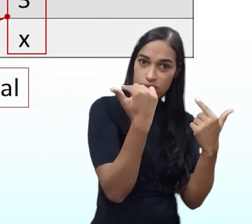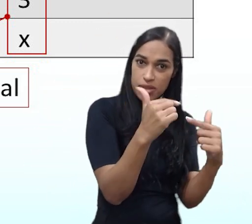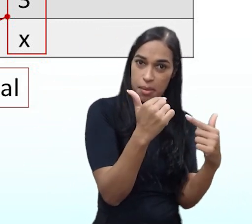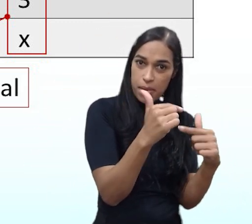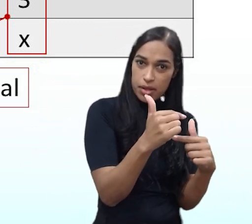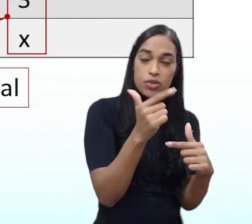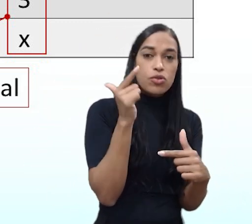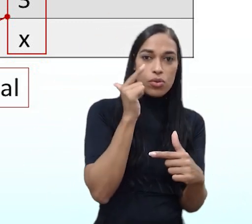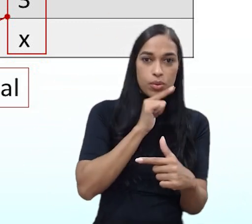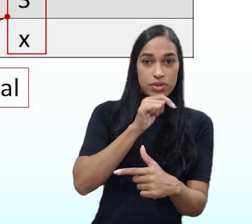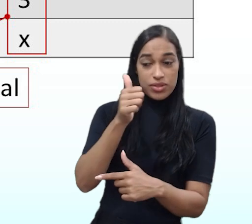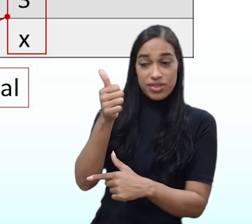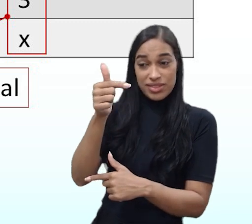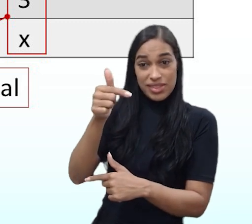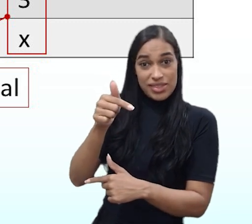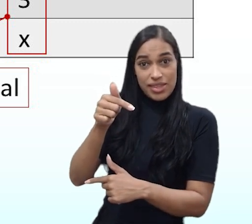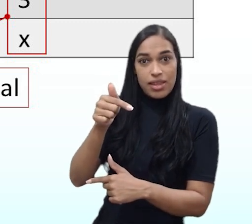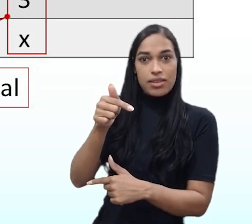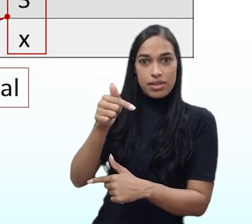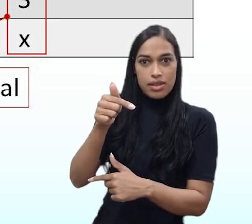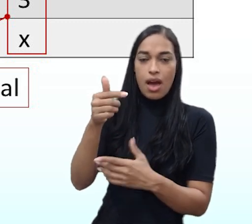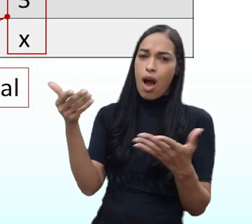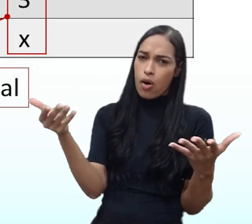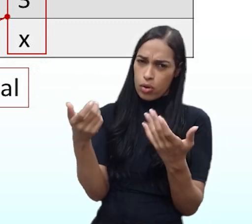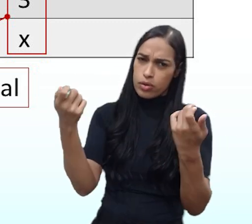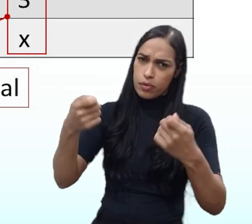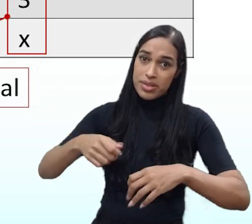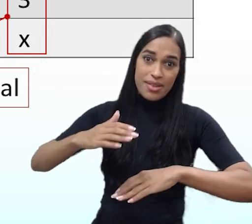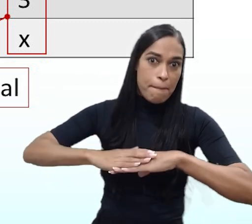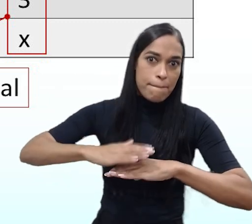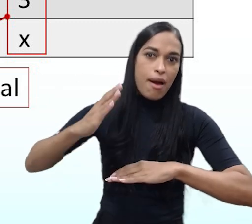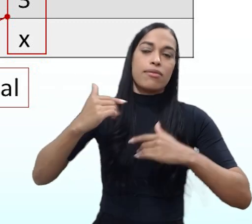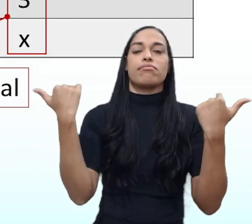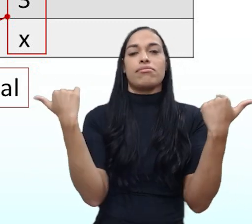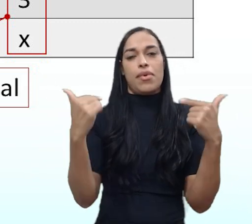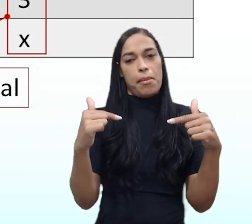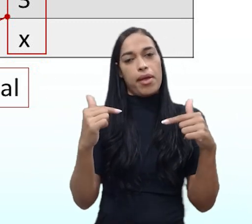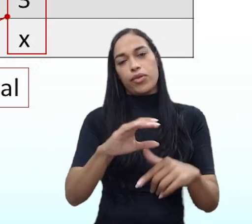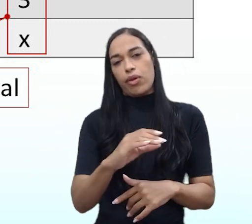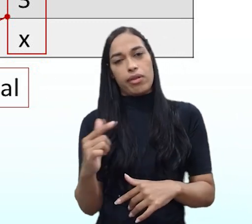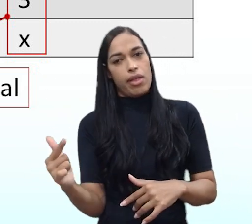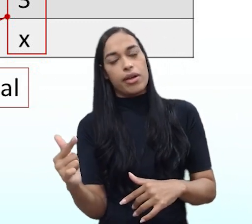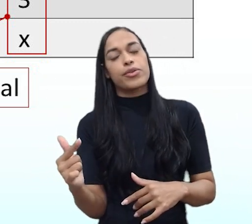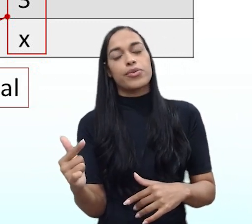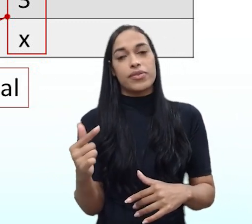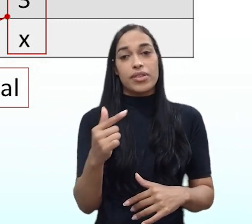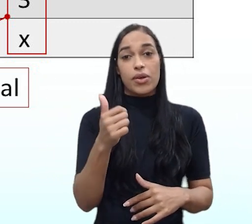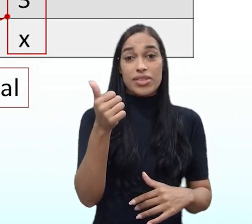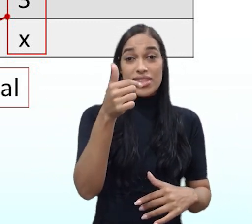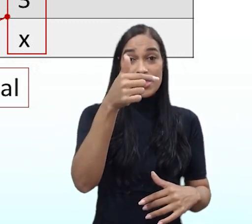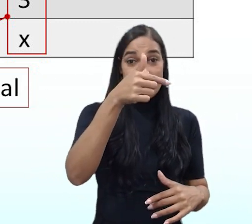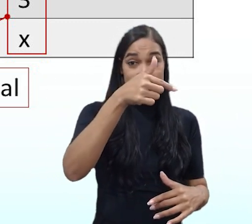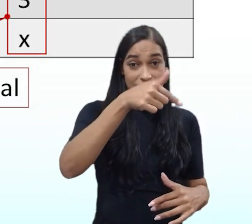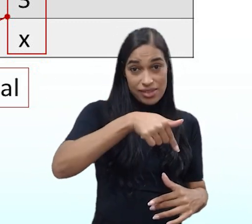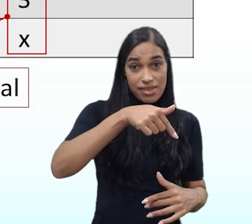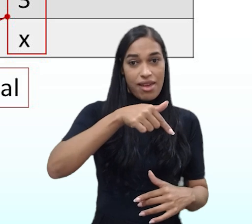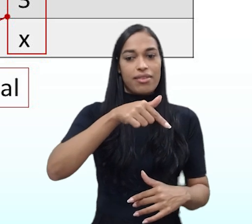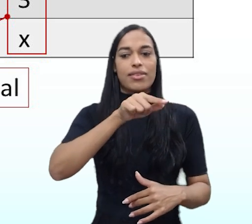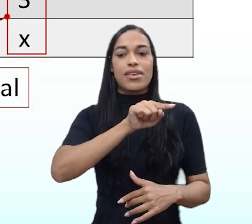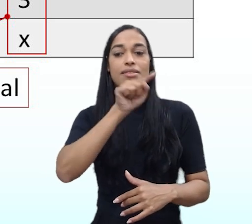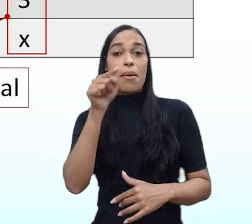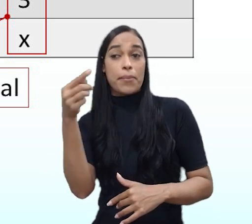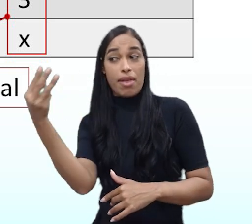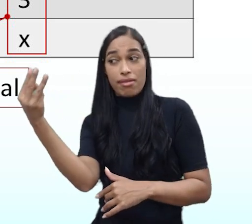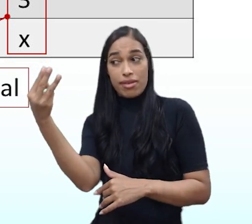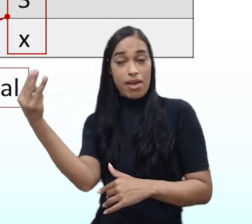3 trabalhadores para 17, eu preciso construir um muro maior, eu preciso de mais trabalhadores, ok? Então, 17 está para 3,